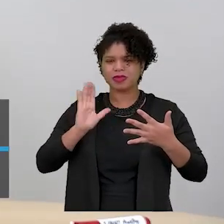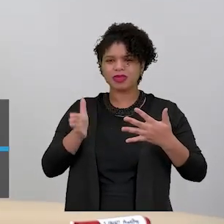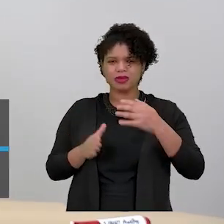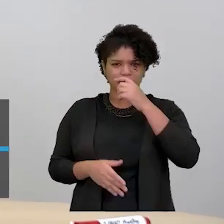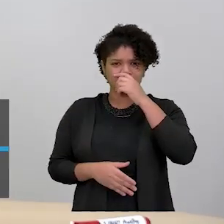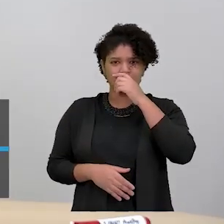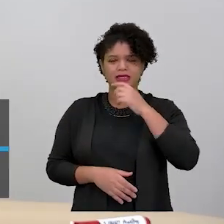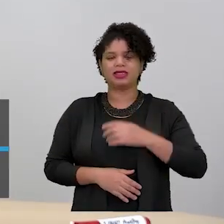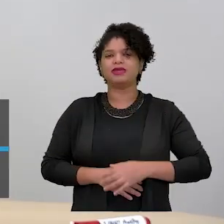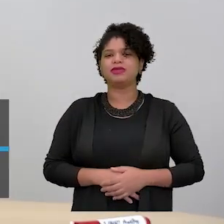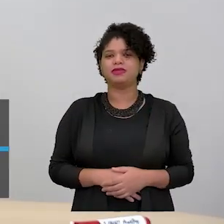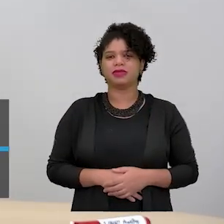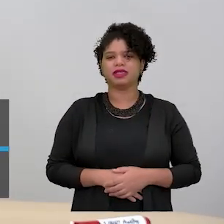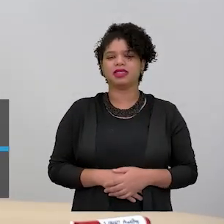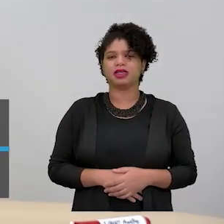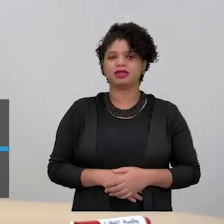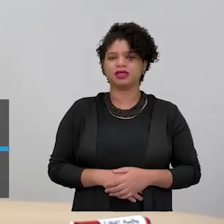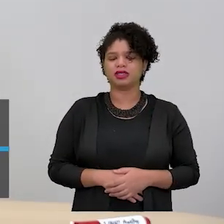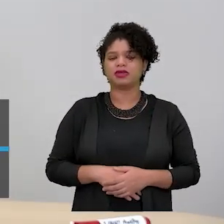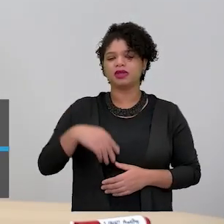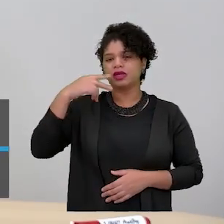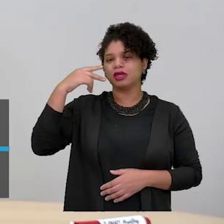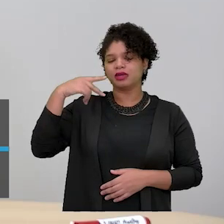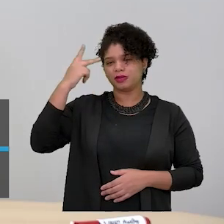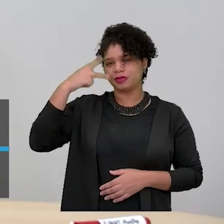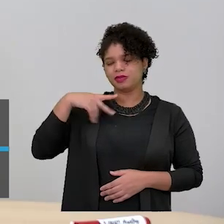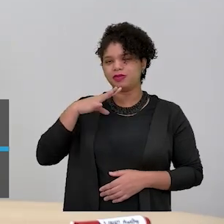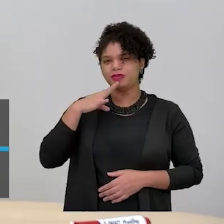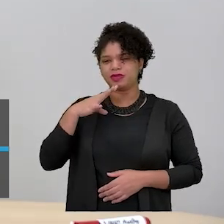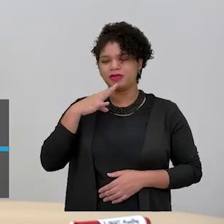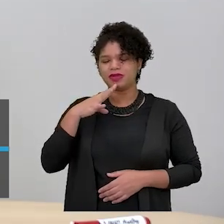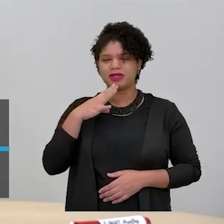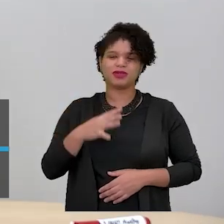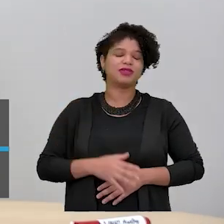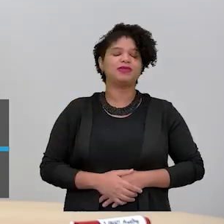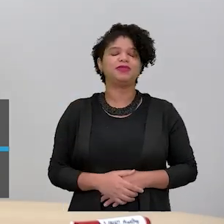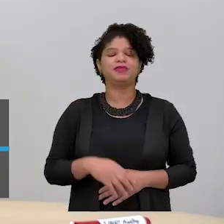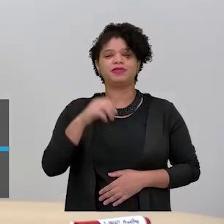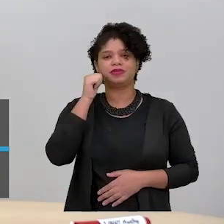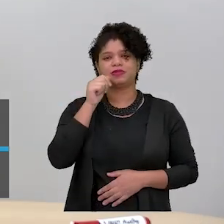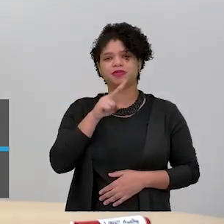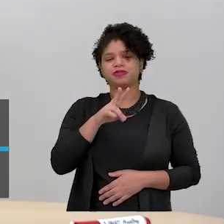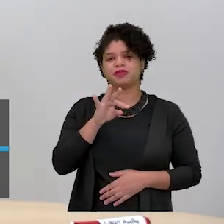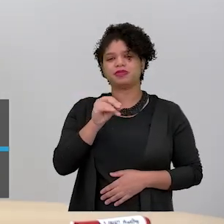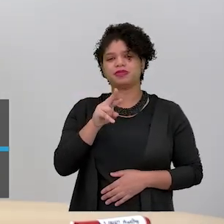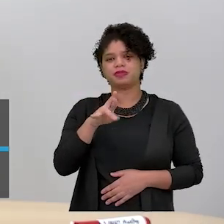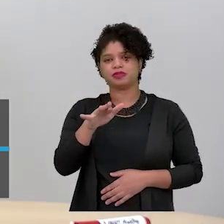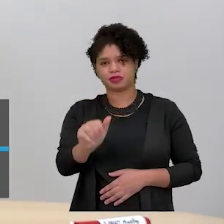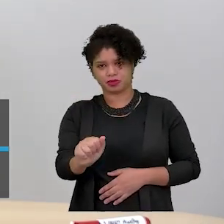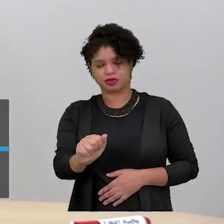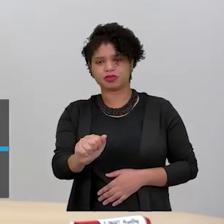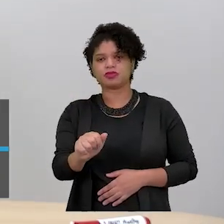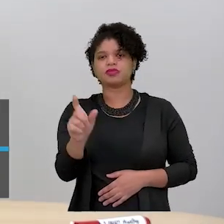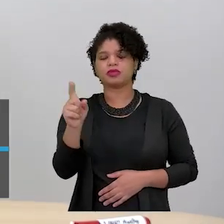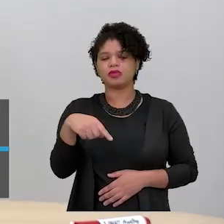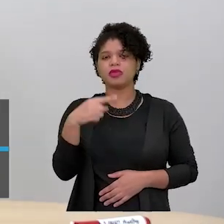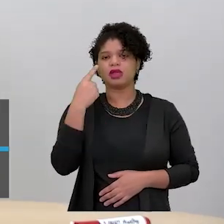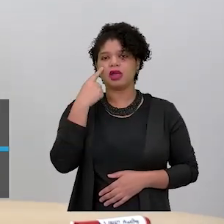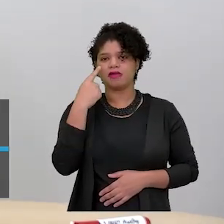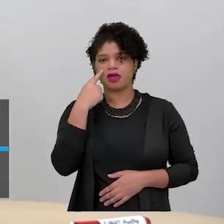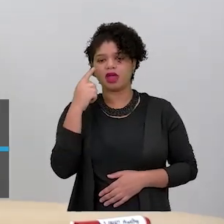manter. Autoconhecimento. Né? Autoconhecimento. E a Antônia, ela fala assim, olha, em relação ao que